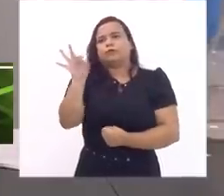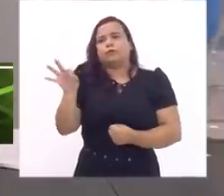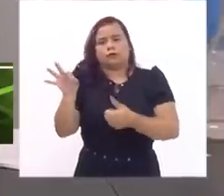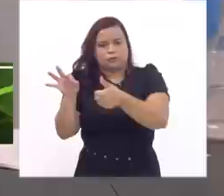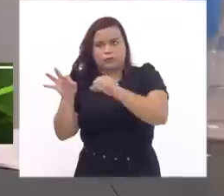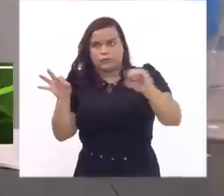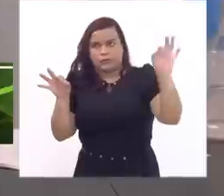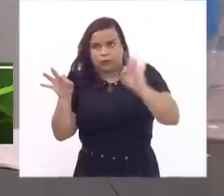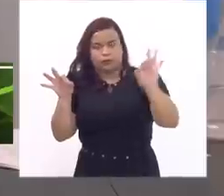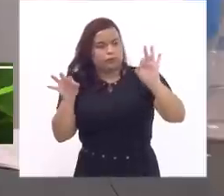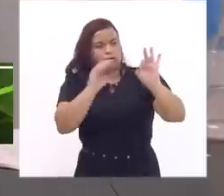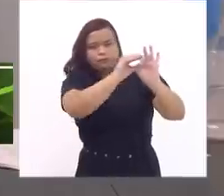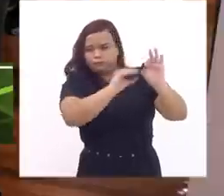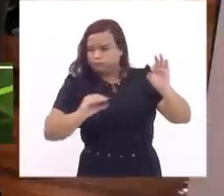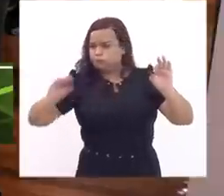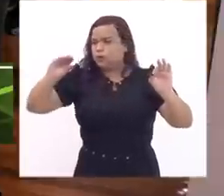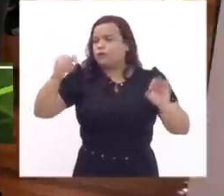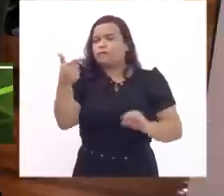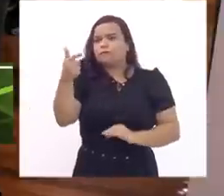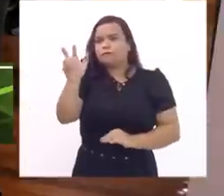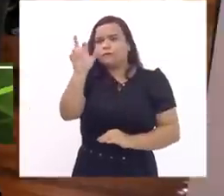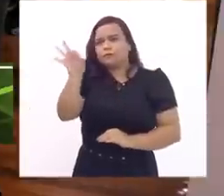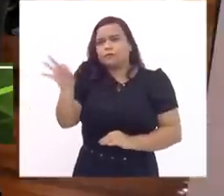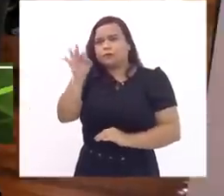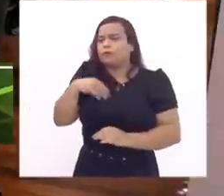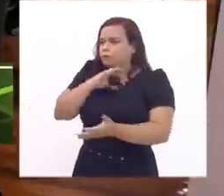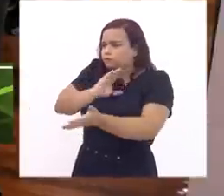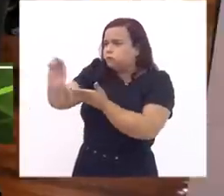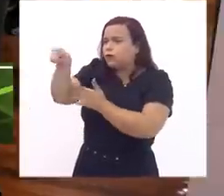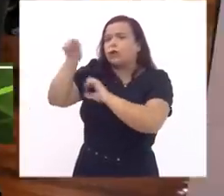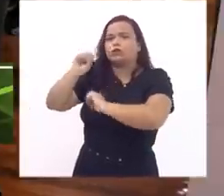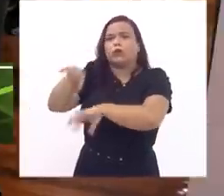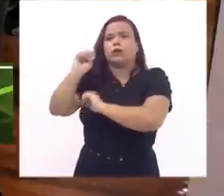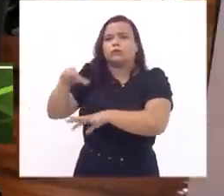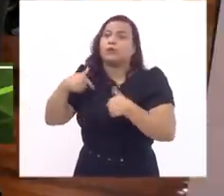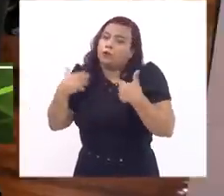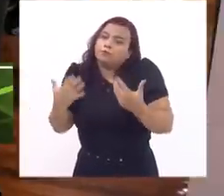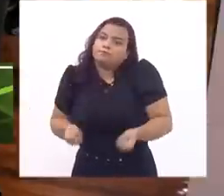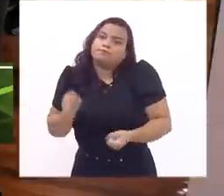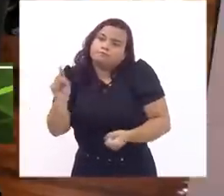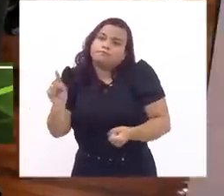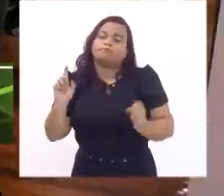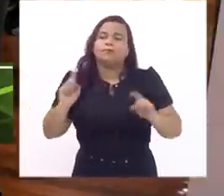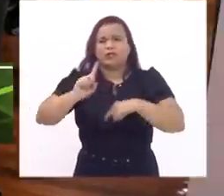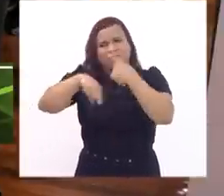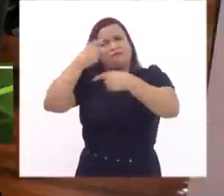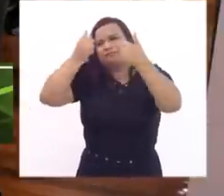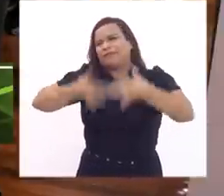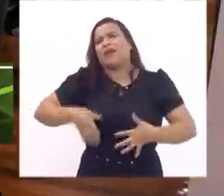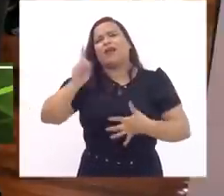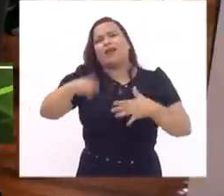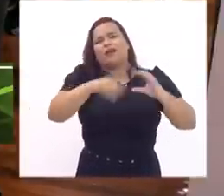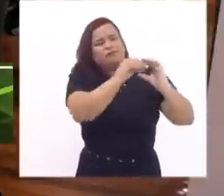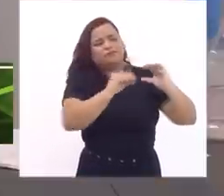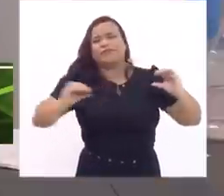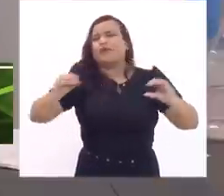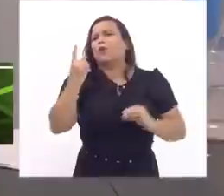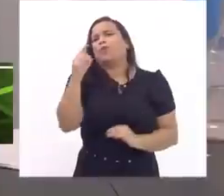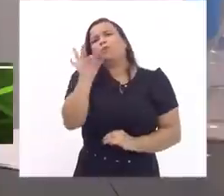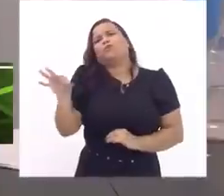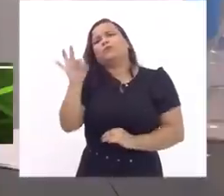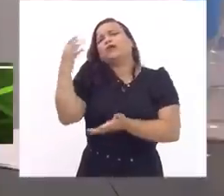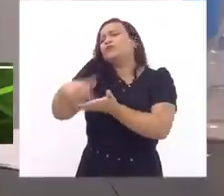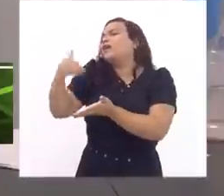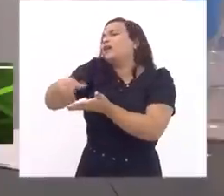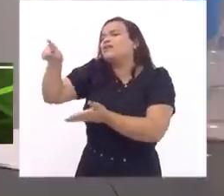Então, depois de derrubar isso, a gente faz... Tá. Você... Depois a gente volta na questão. É 1%. E é um programa que a secretaria vai